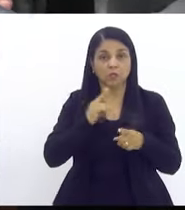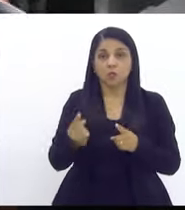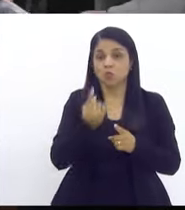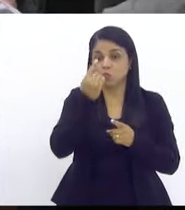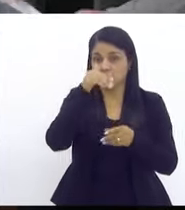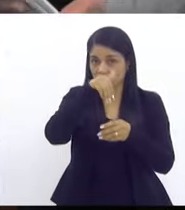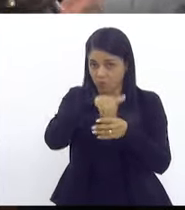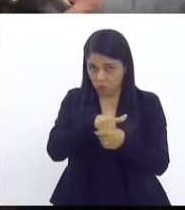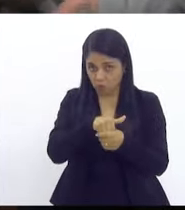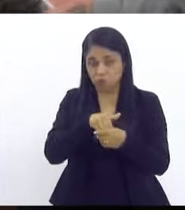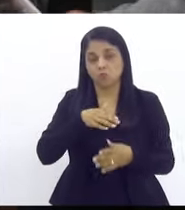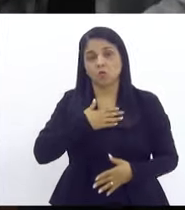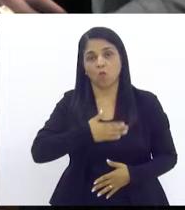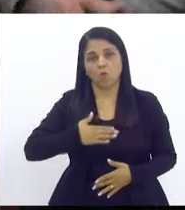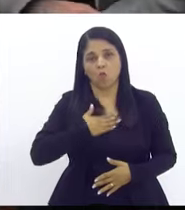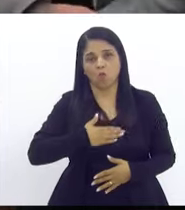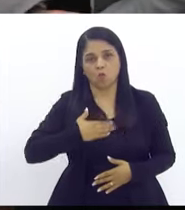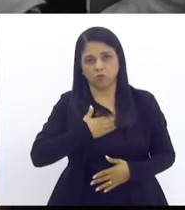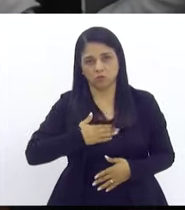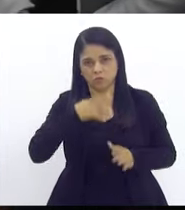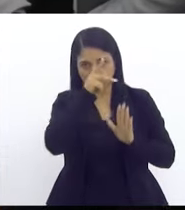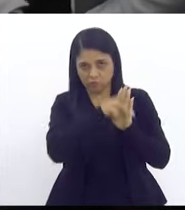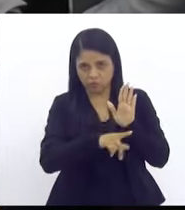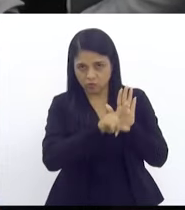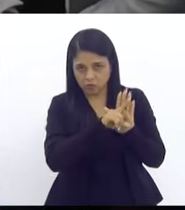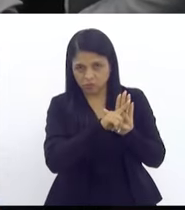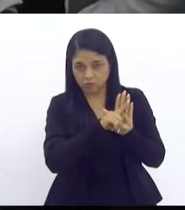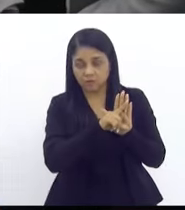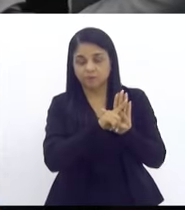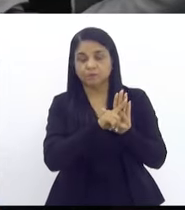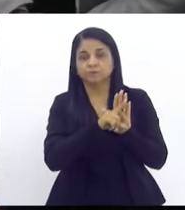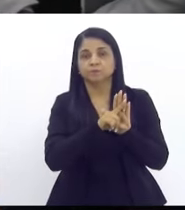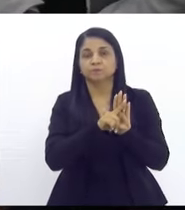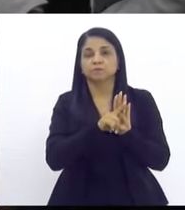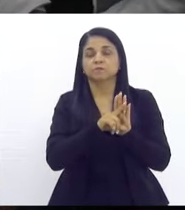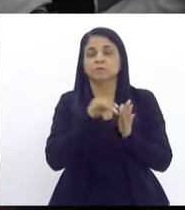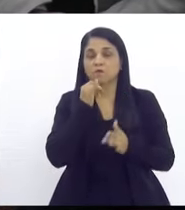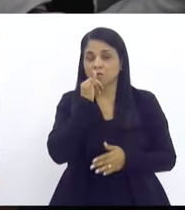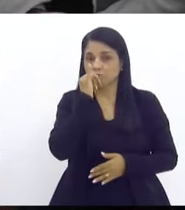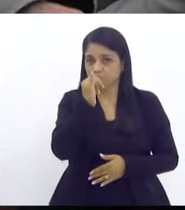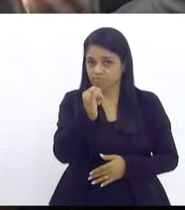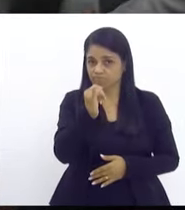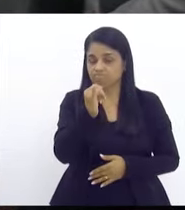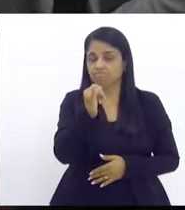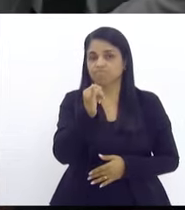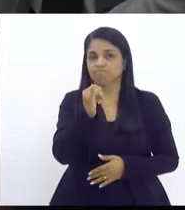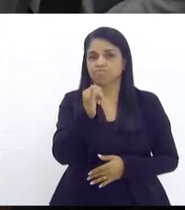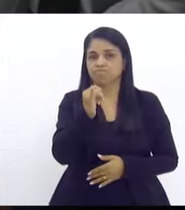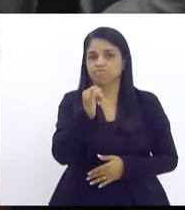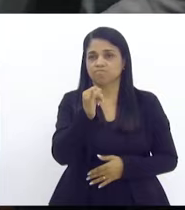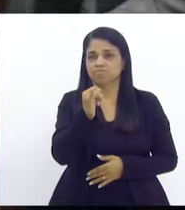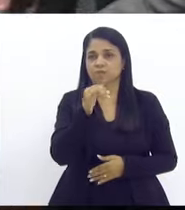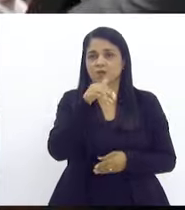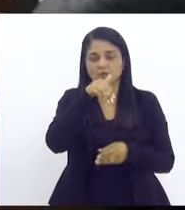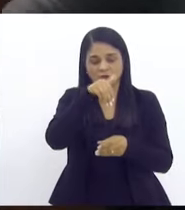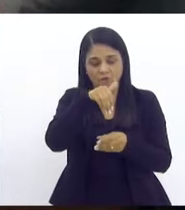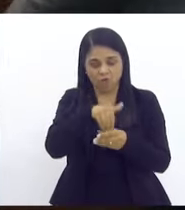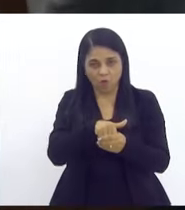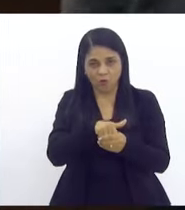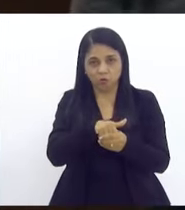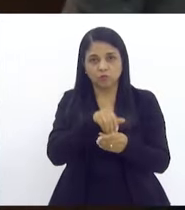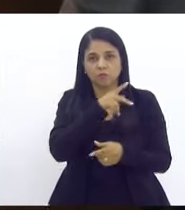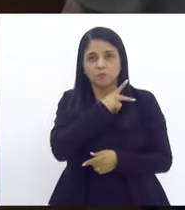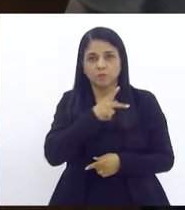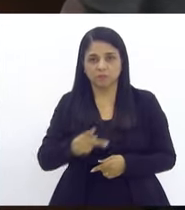que eu gostaria de... Faço questão, né, explicitamente, de dizer que é o voto da presidente do